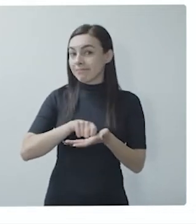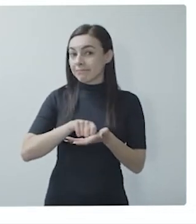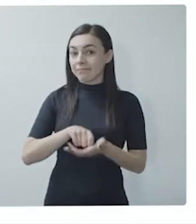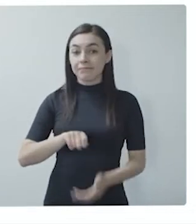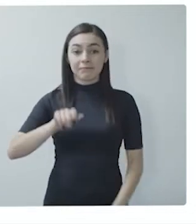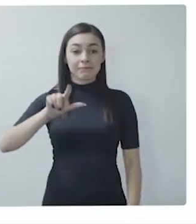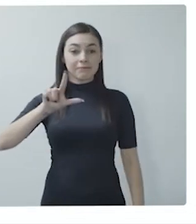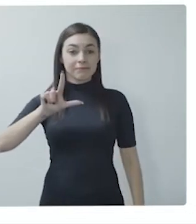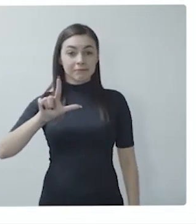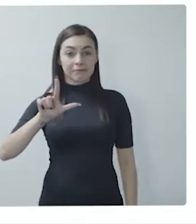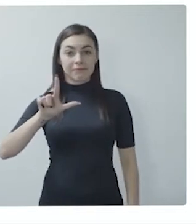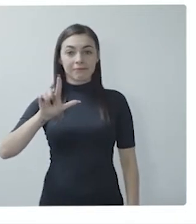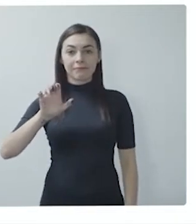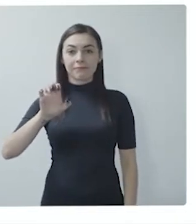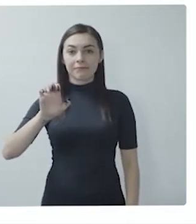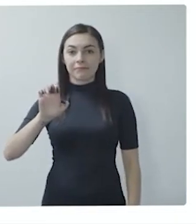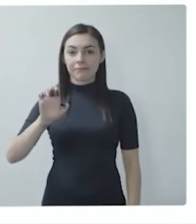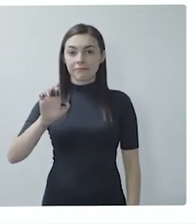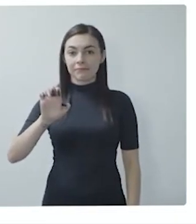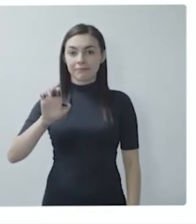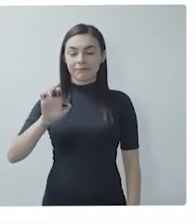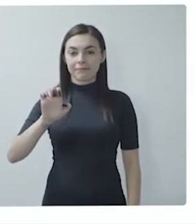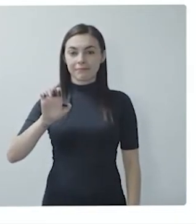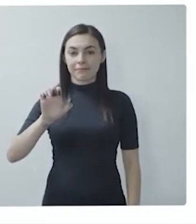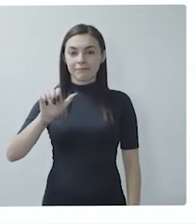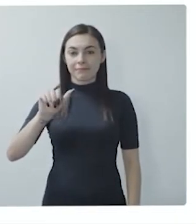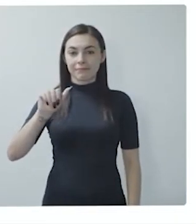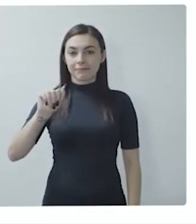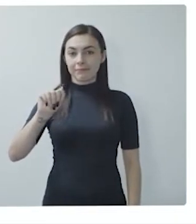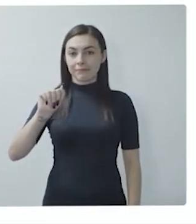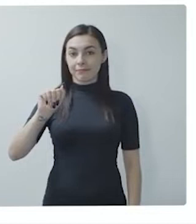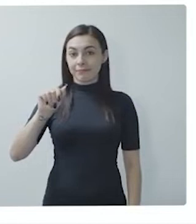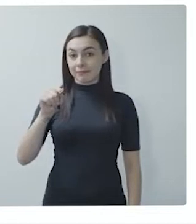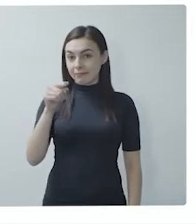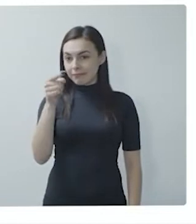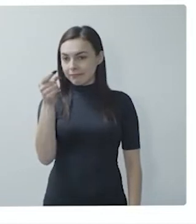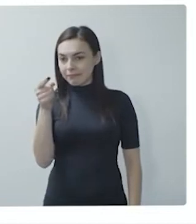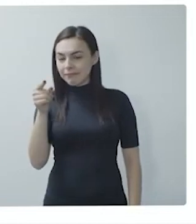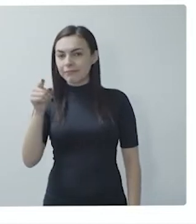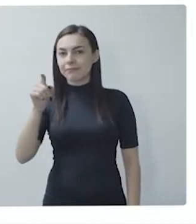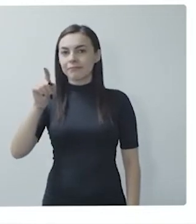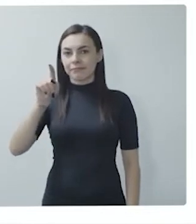O L, o E, o A, como